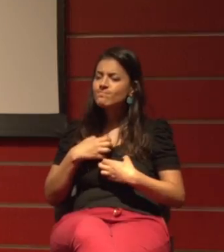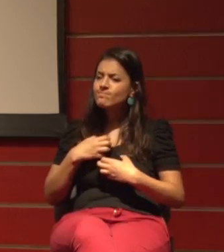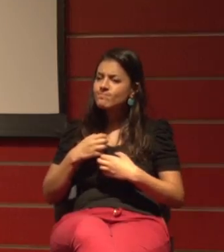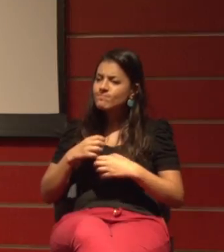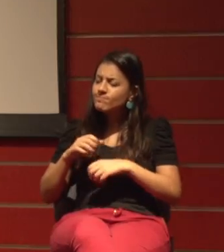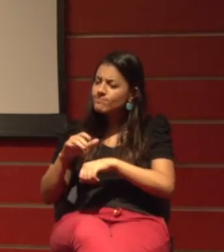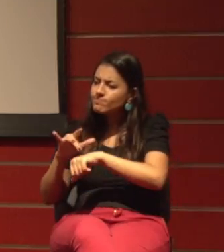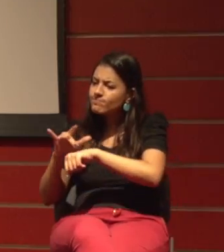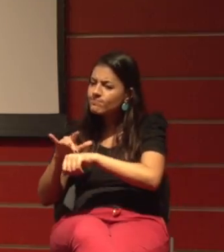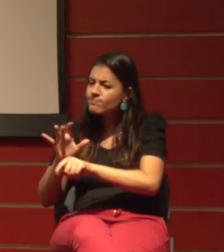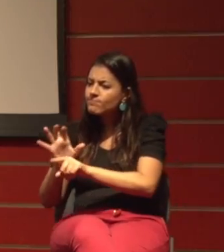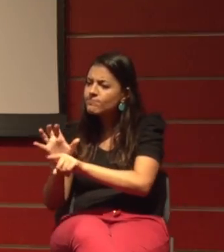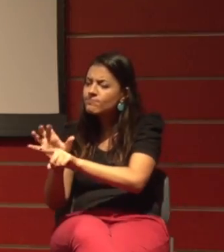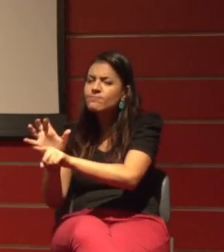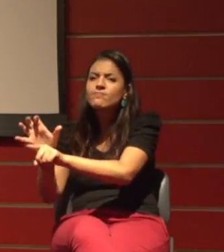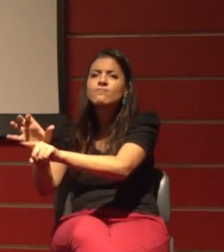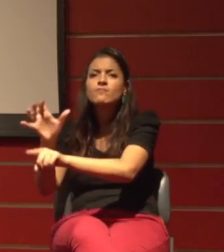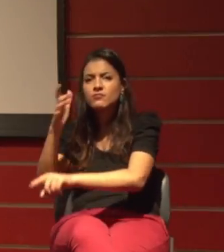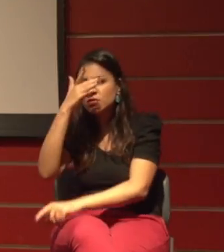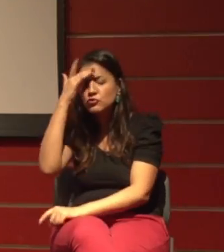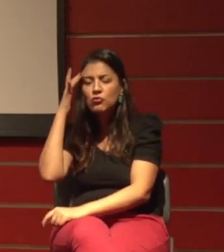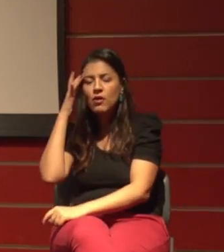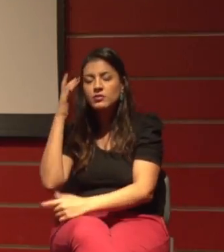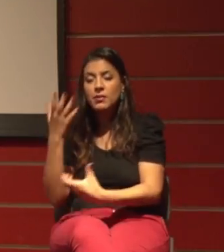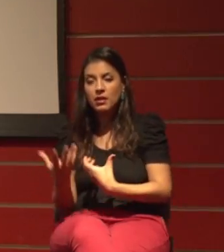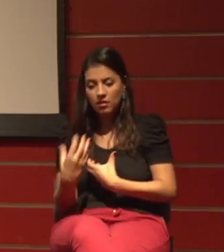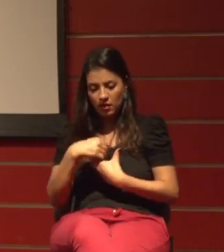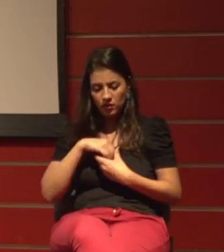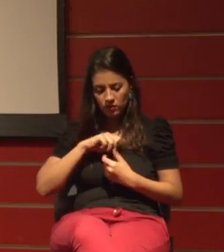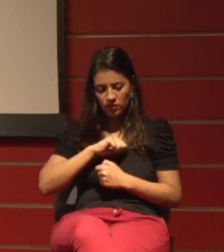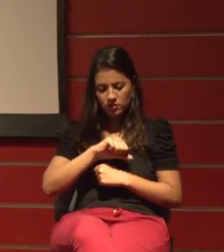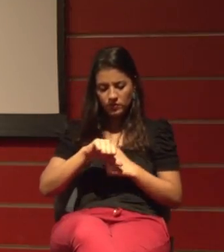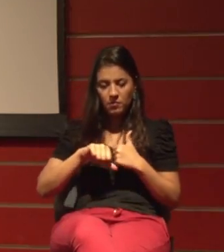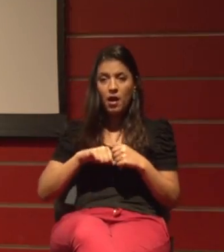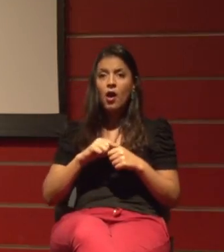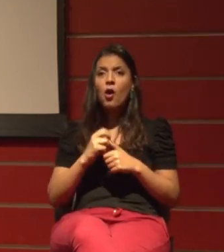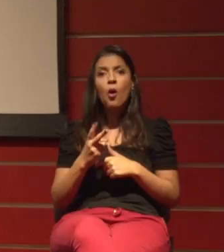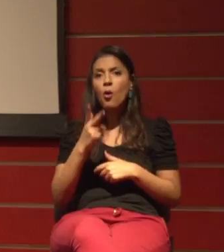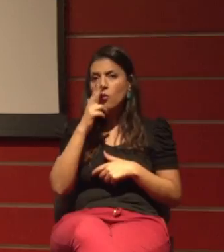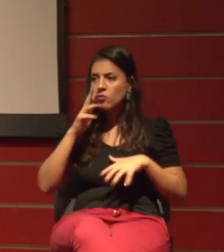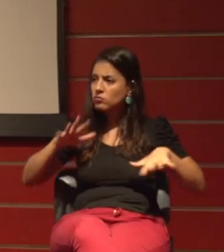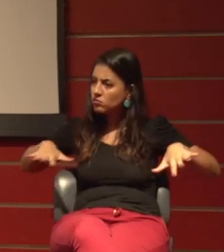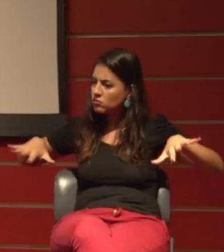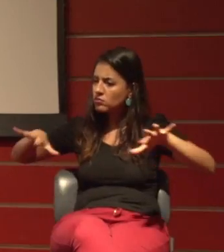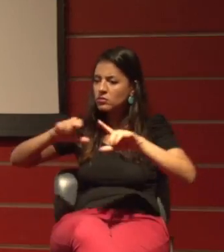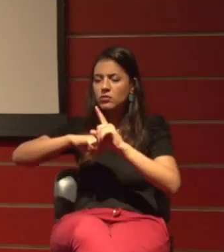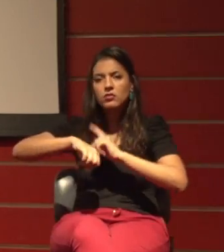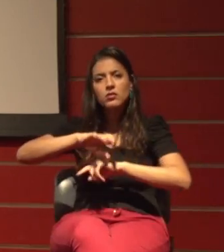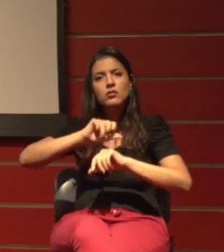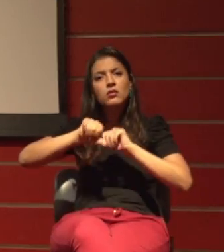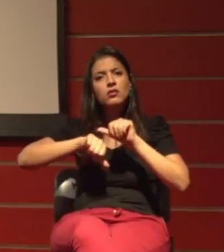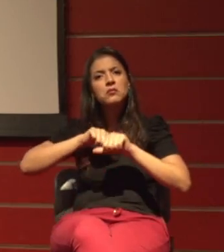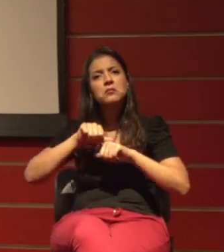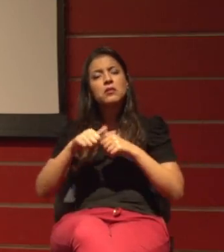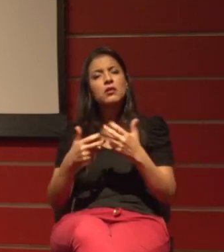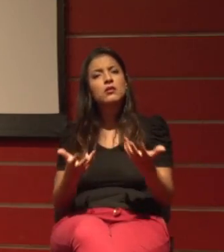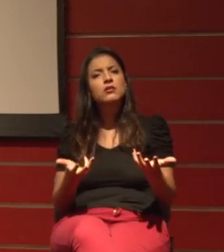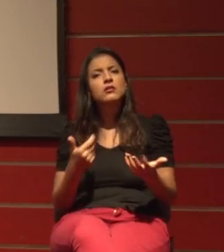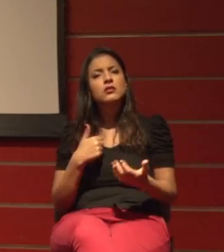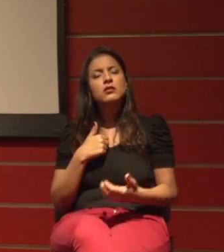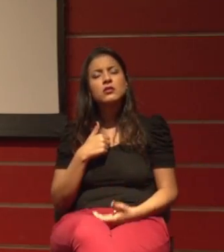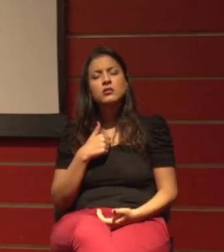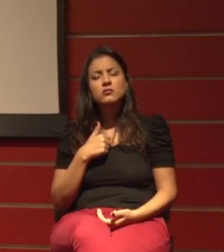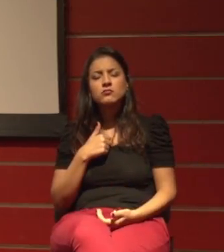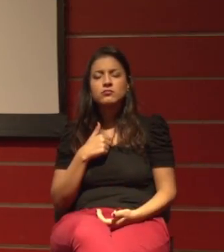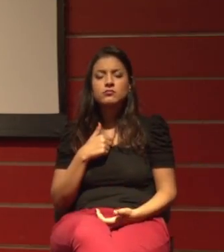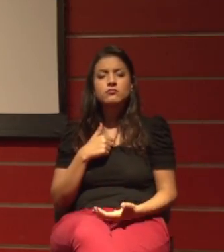para que algo se transforme ou dentro delas ou ao redor delas né e eu fiquei muito assustada